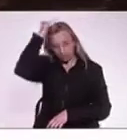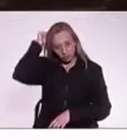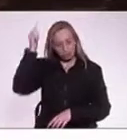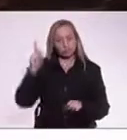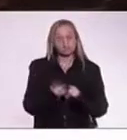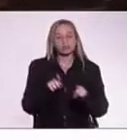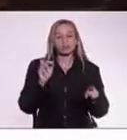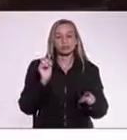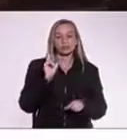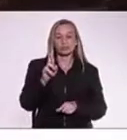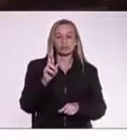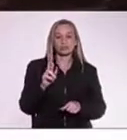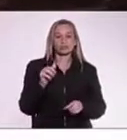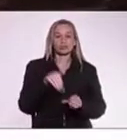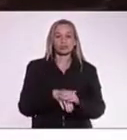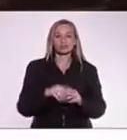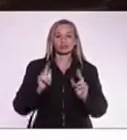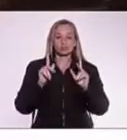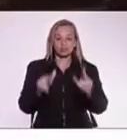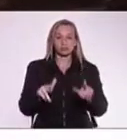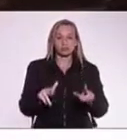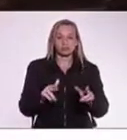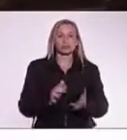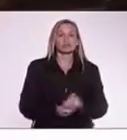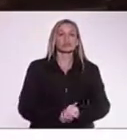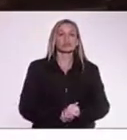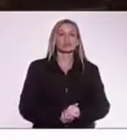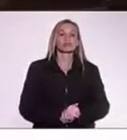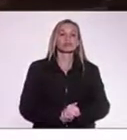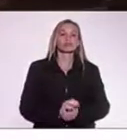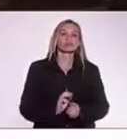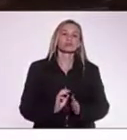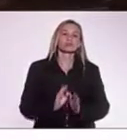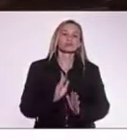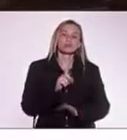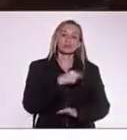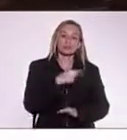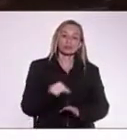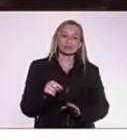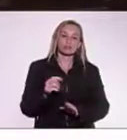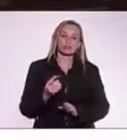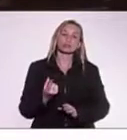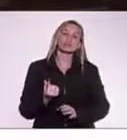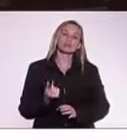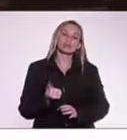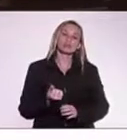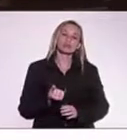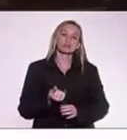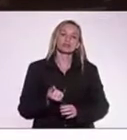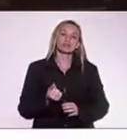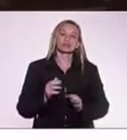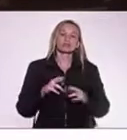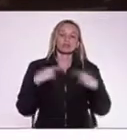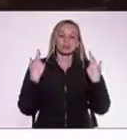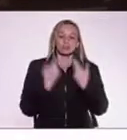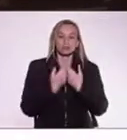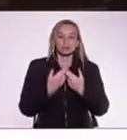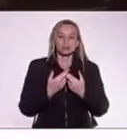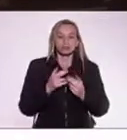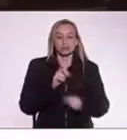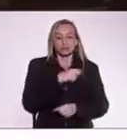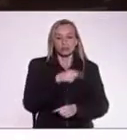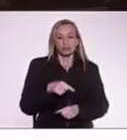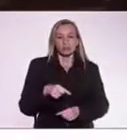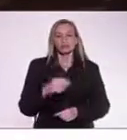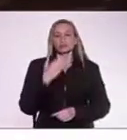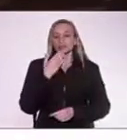também apresentamos o mesmo voto de, no mérito, apresentar a rejeição das contas. A sessão foi suspensa, considerando o pedido de vista